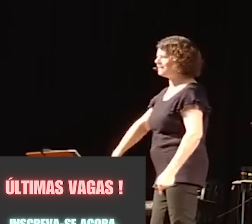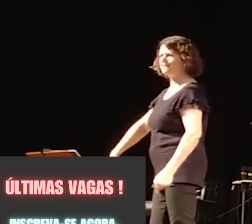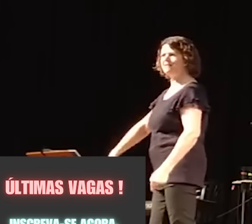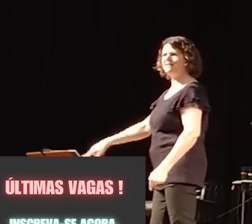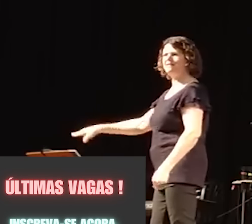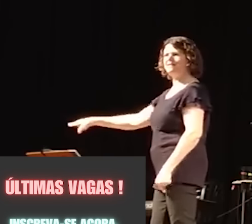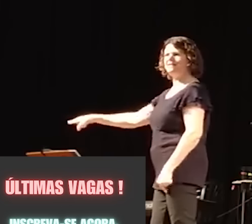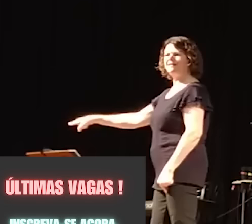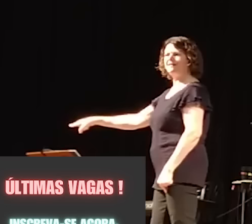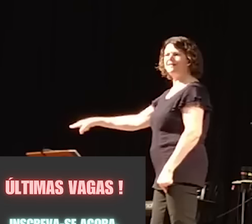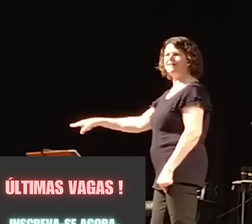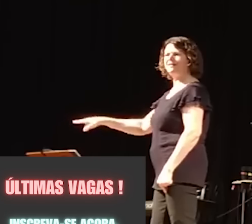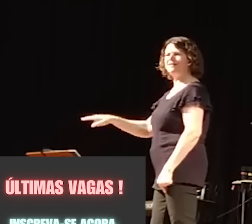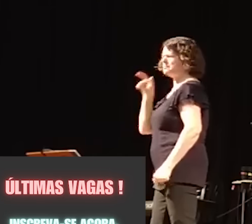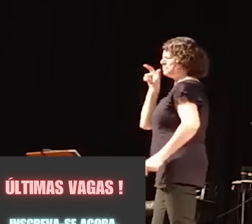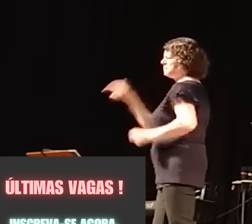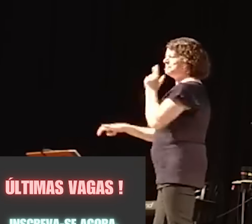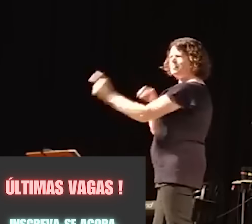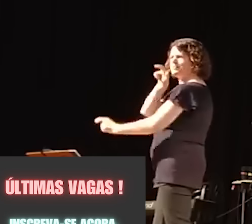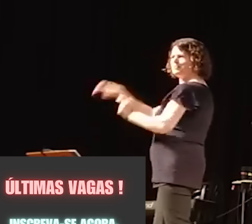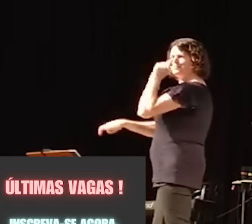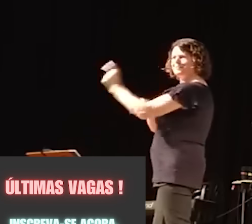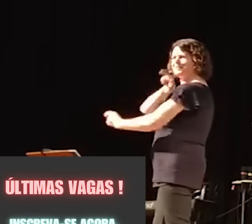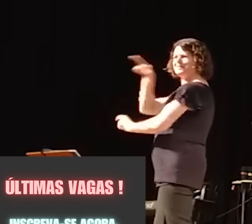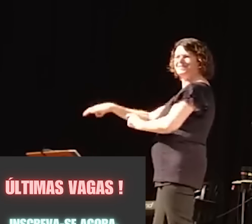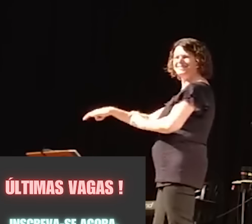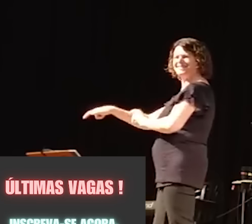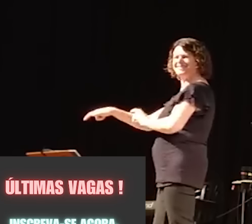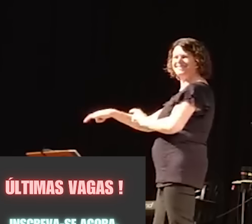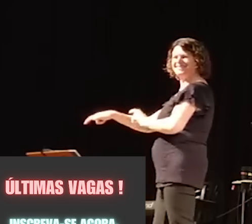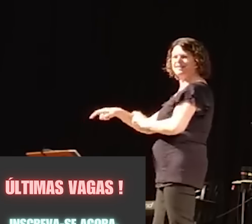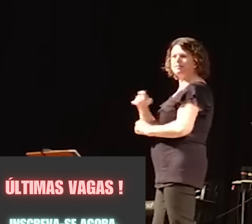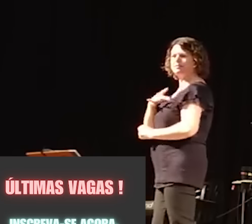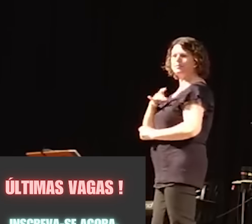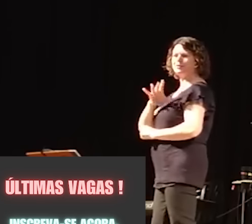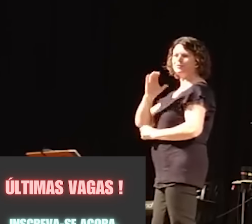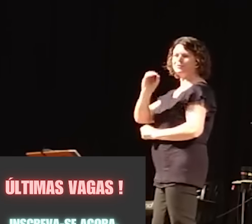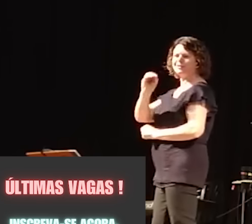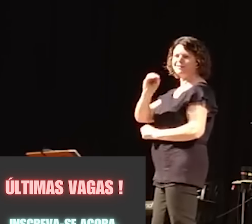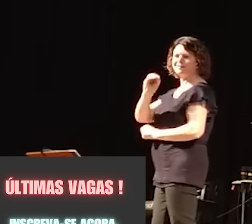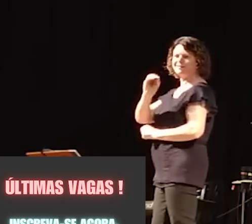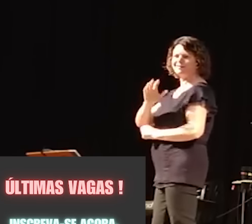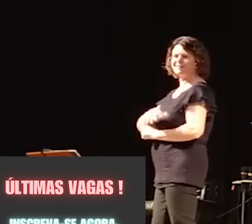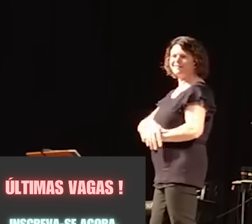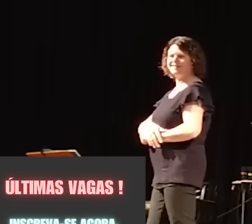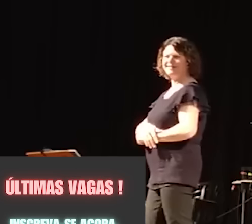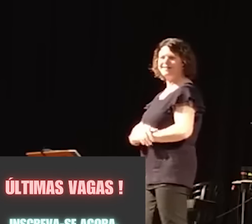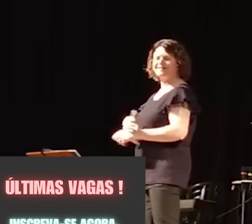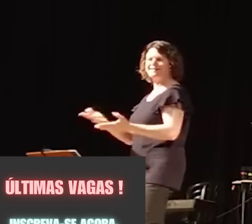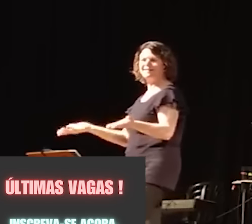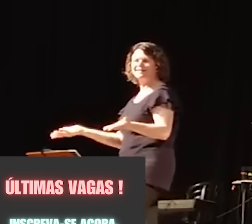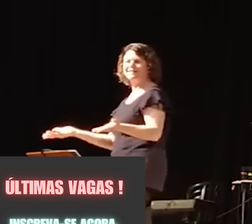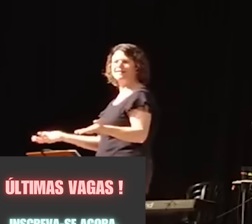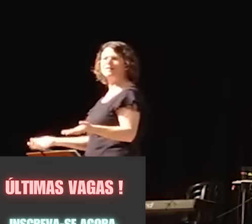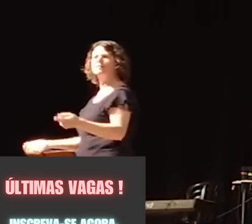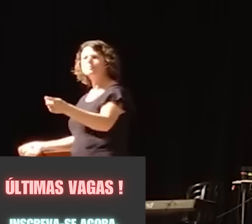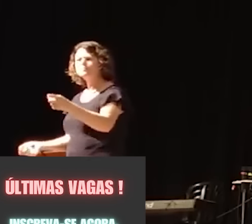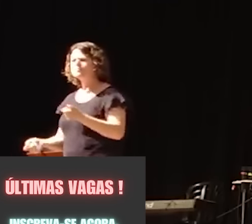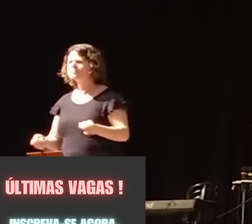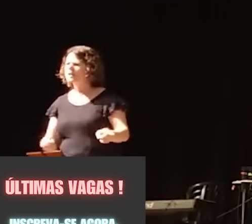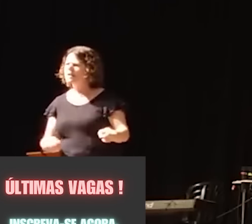Davi você não tem nenhum canivetinho no te ofó você tá com uma Fonda e com pedra olha como é que a